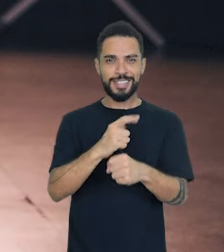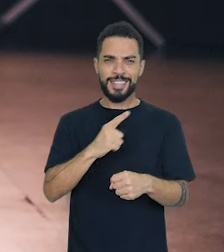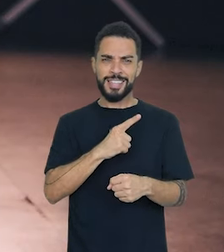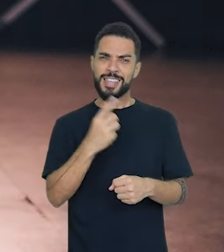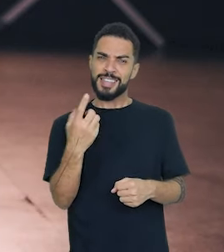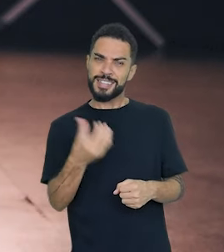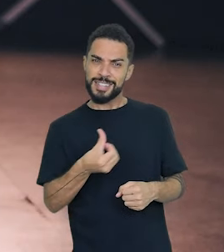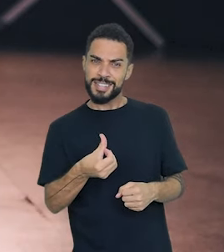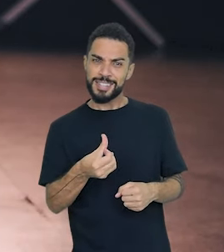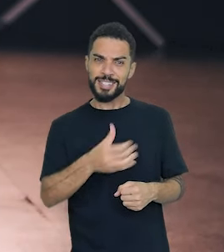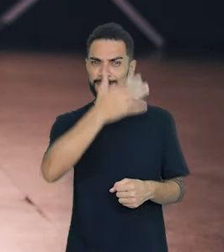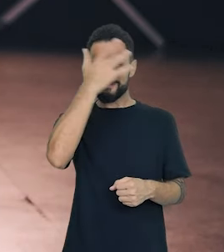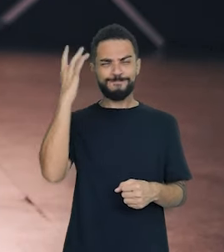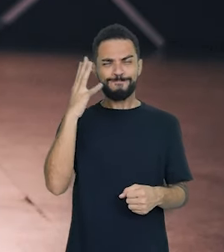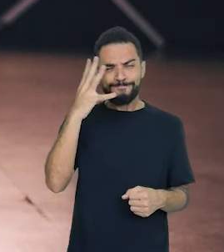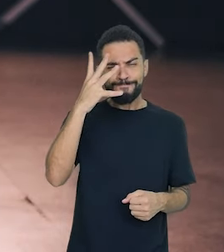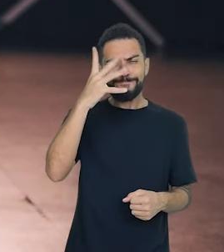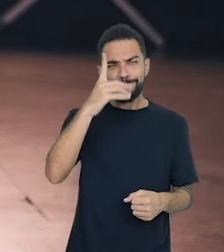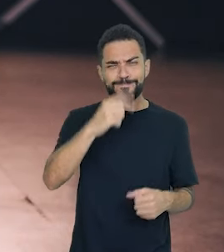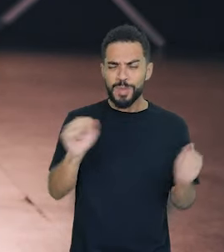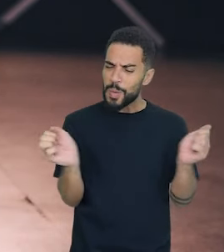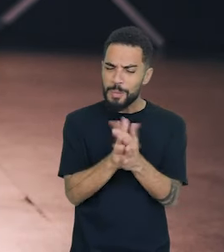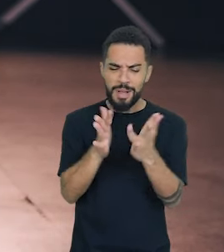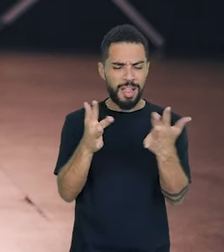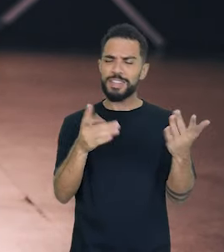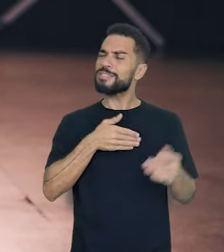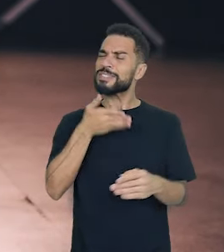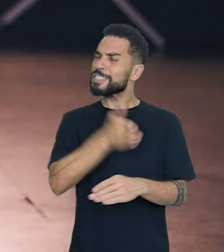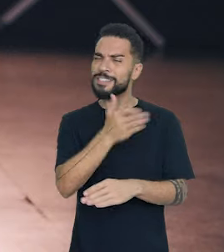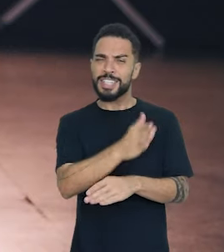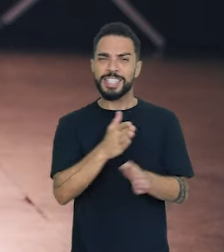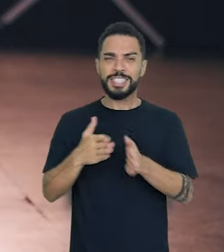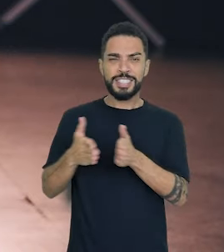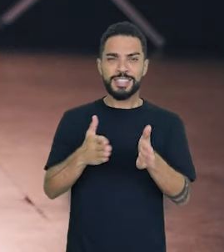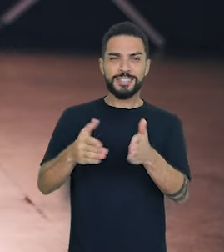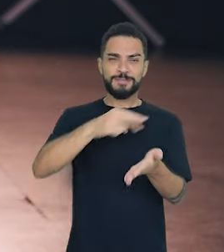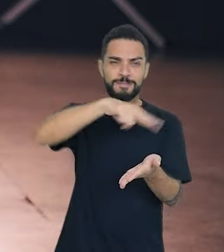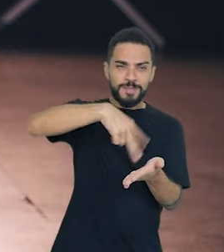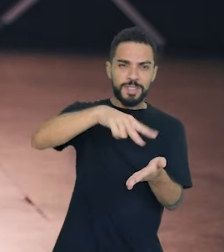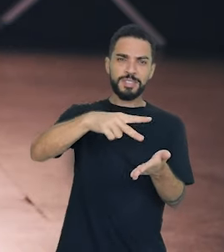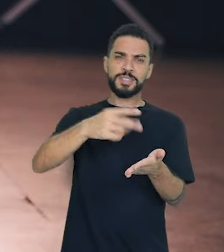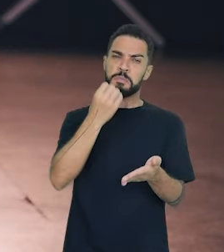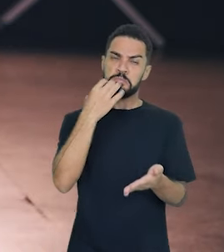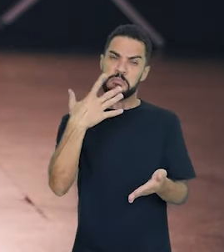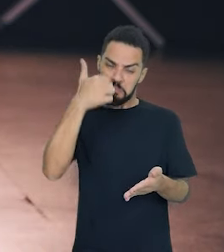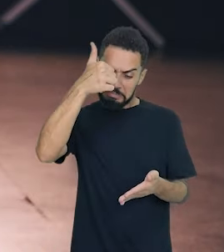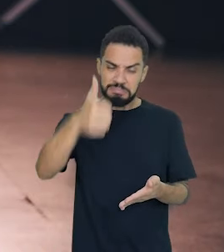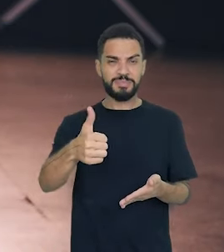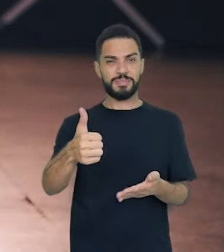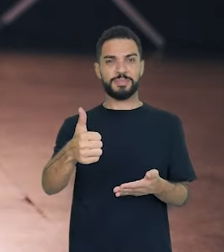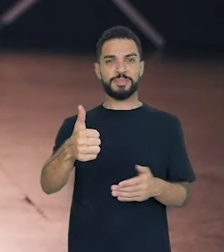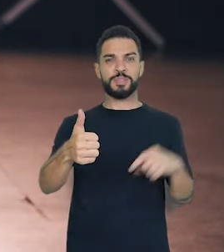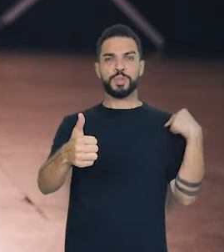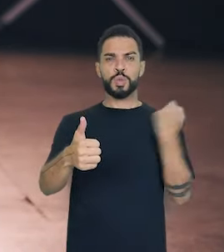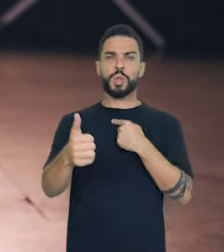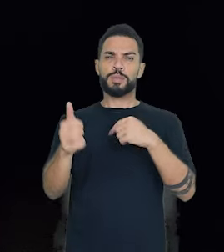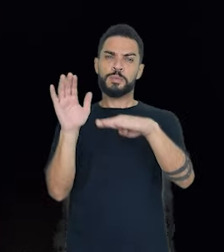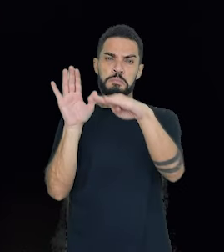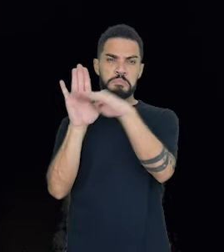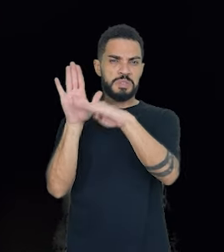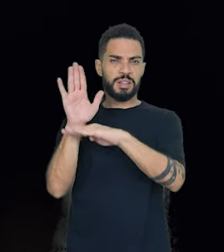Olha, pessoa que você pode ter, qualquer um deles, em qualquer escola de samba, que eles desenvolvem. Então, o projeto não é